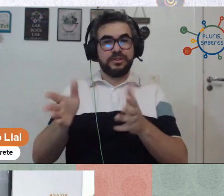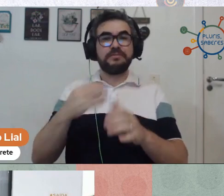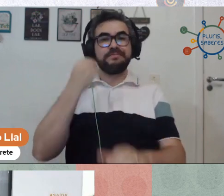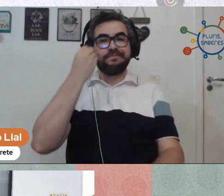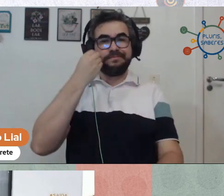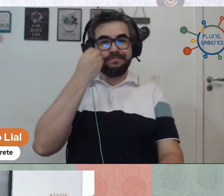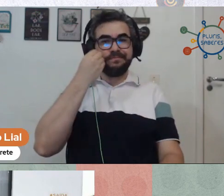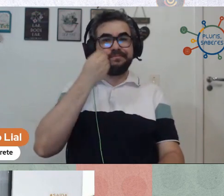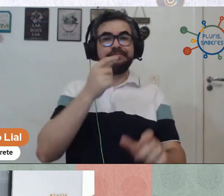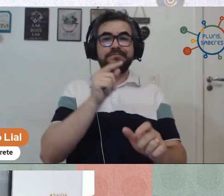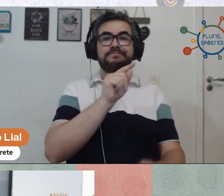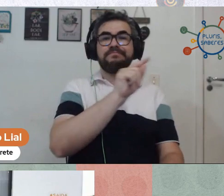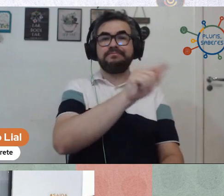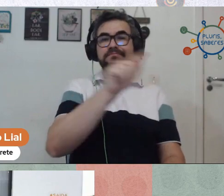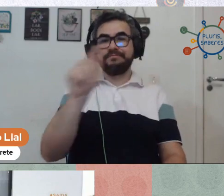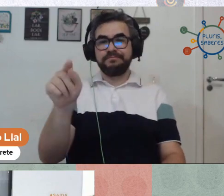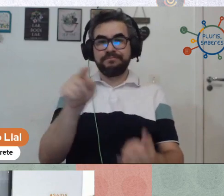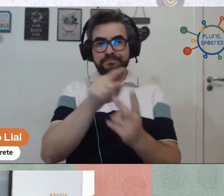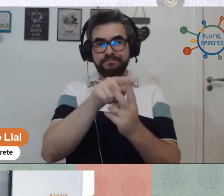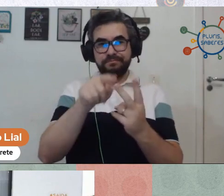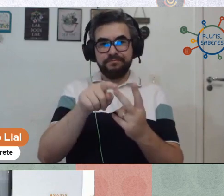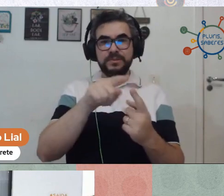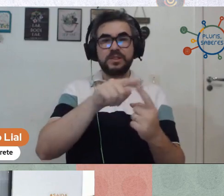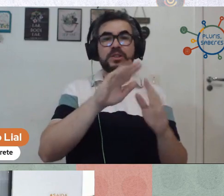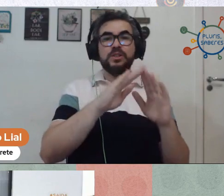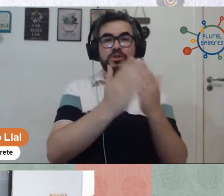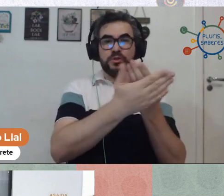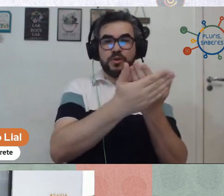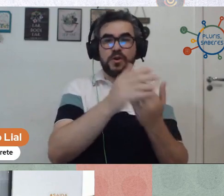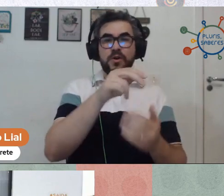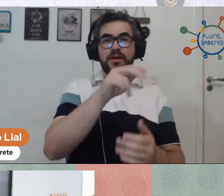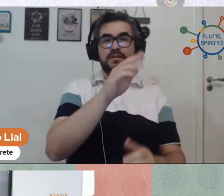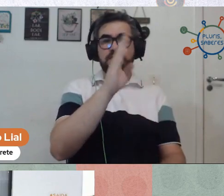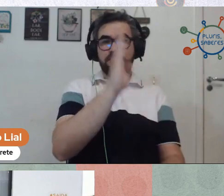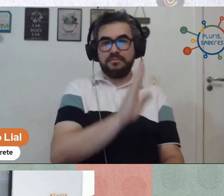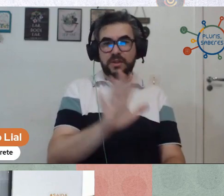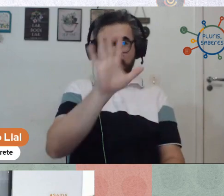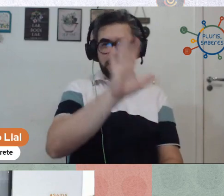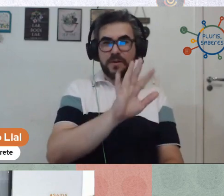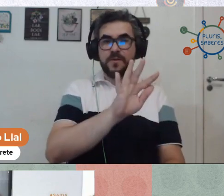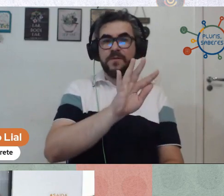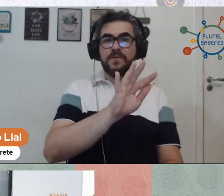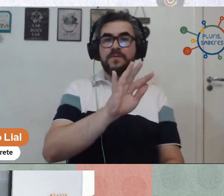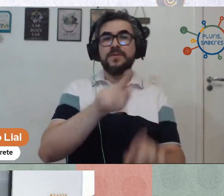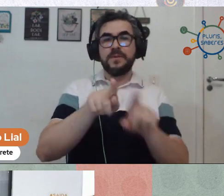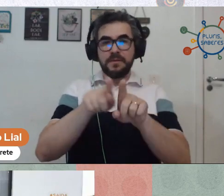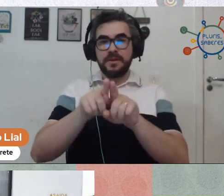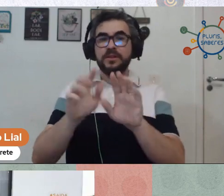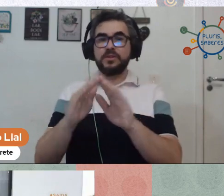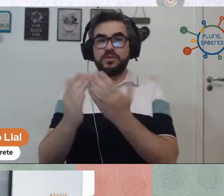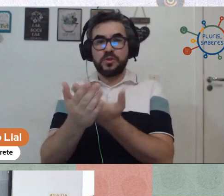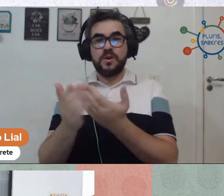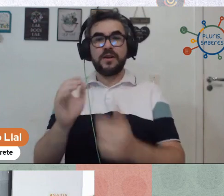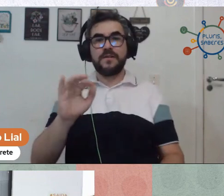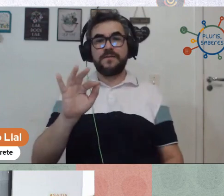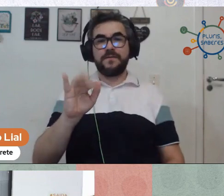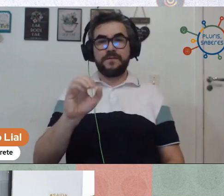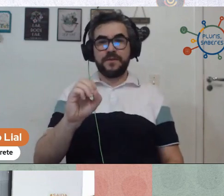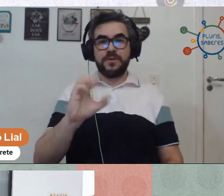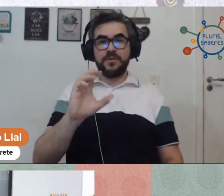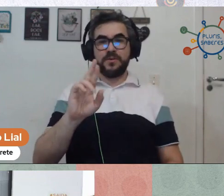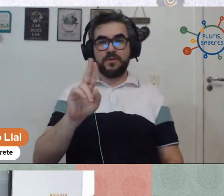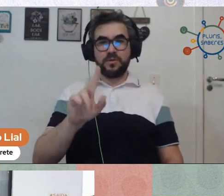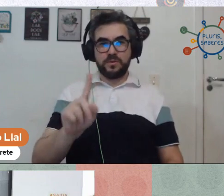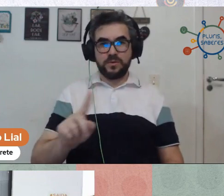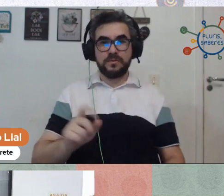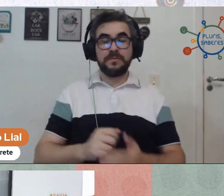Pública, ambos da Fiocruz, né? Tanto a casa quanto a escola, né? Desde 2022, atua